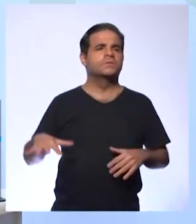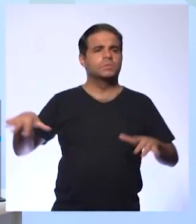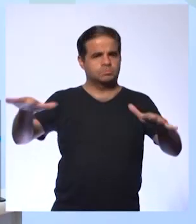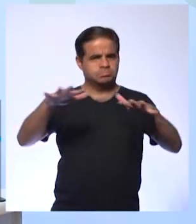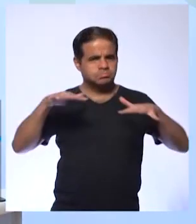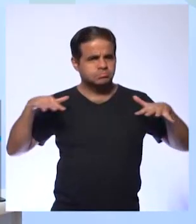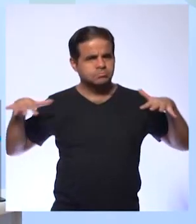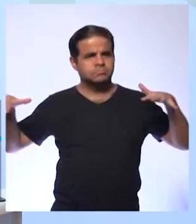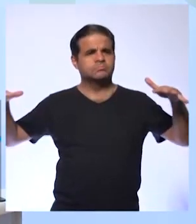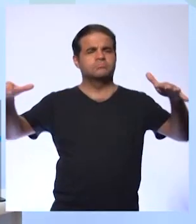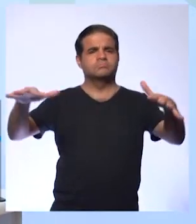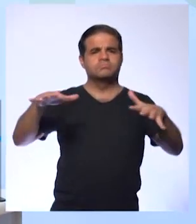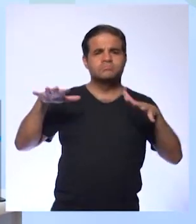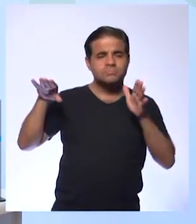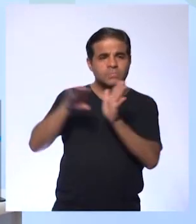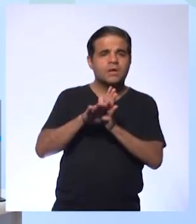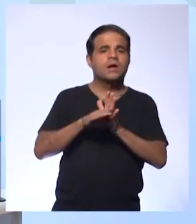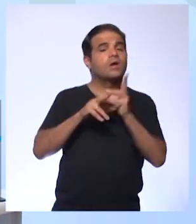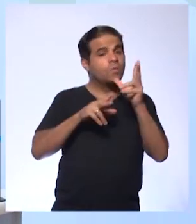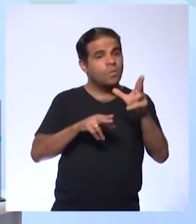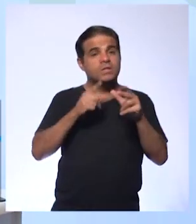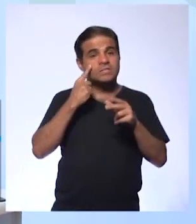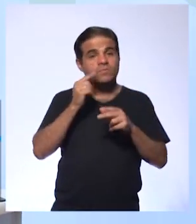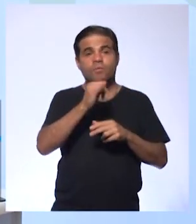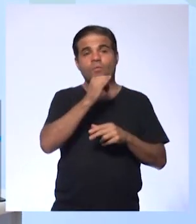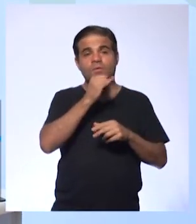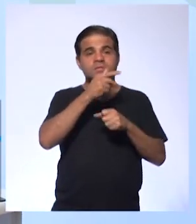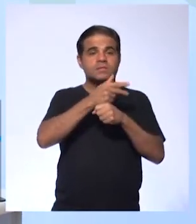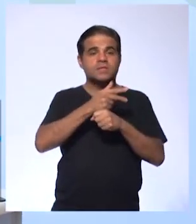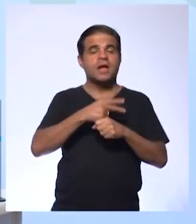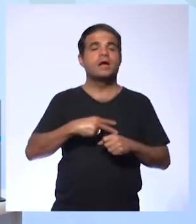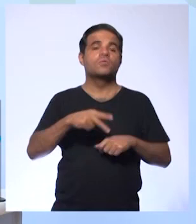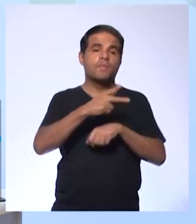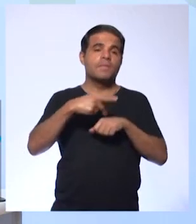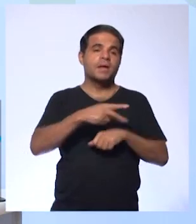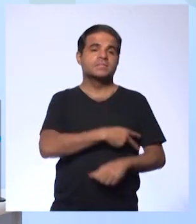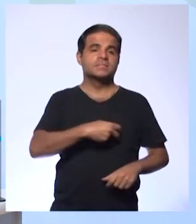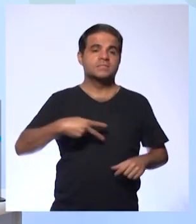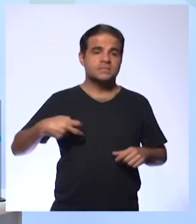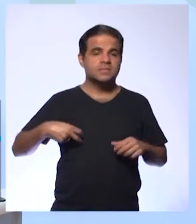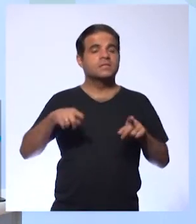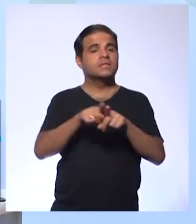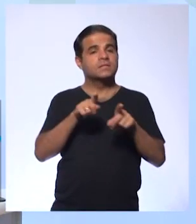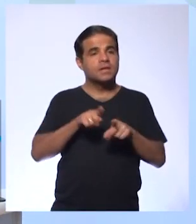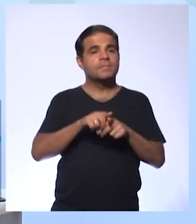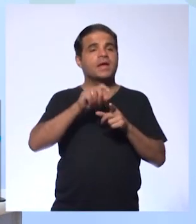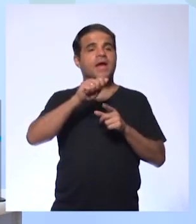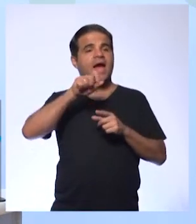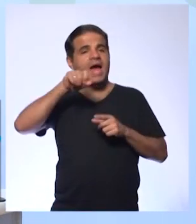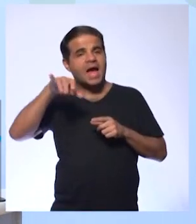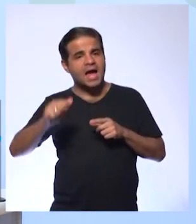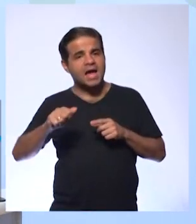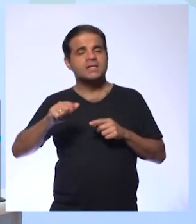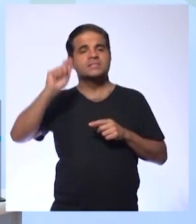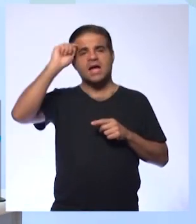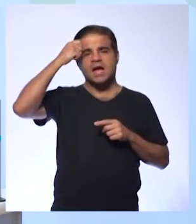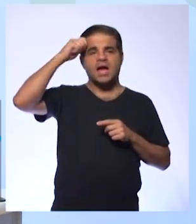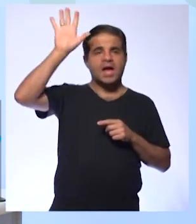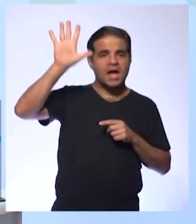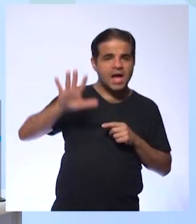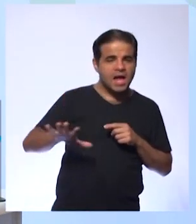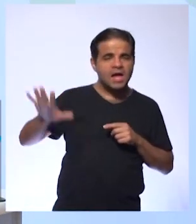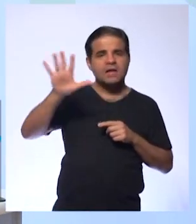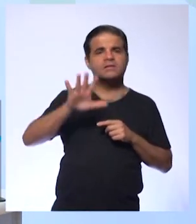circular em todo o território, como a gente viu no exemplo da Indonésia e da região e da Ásia, que atingiu a Ásia, a África e